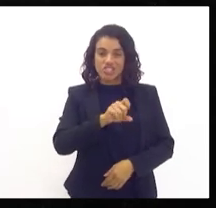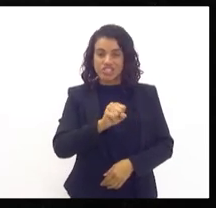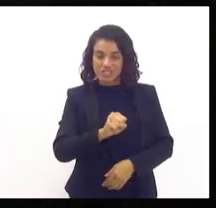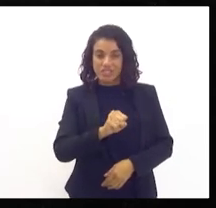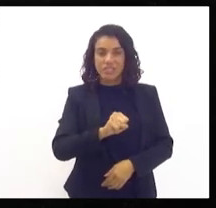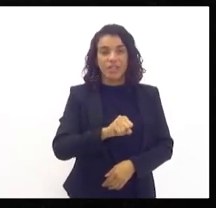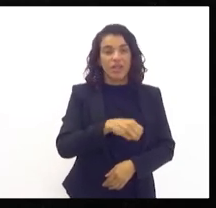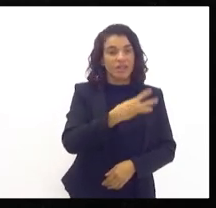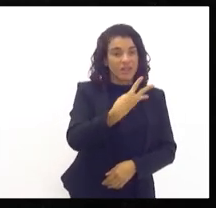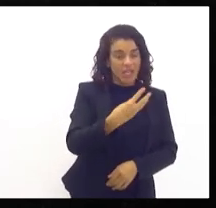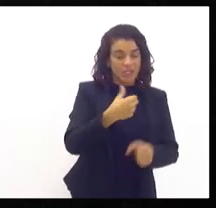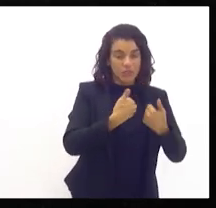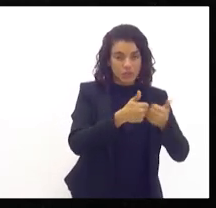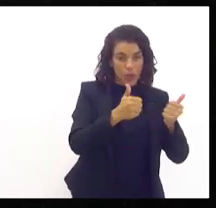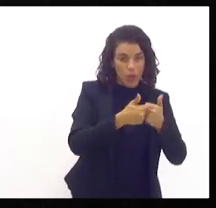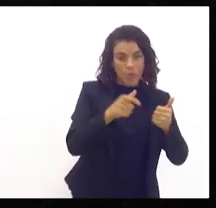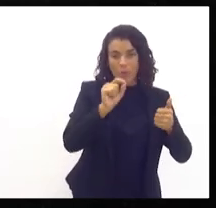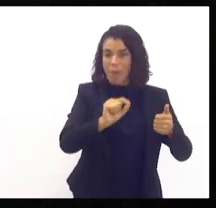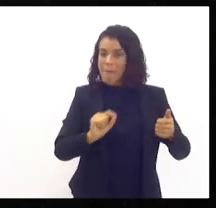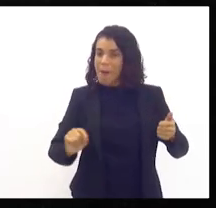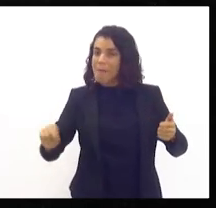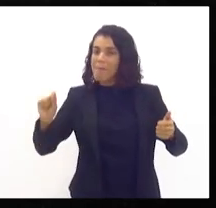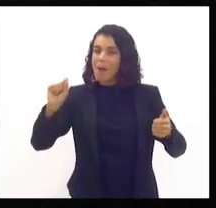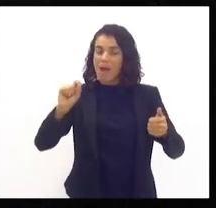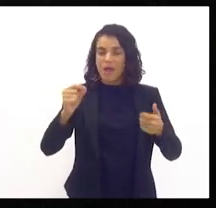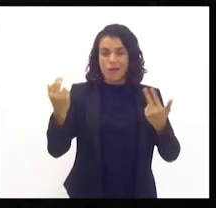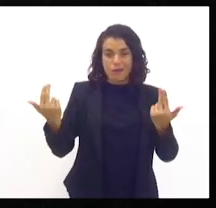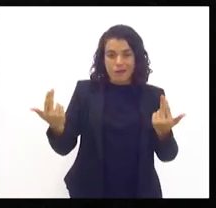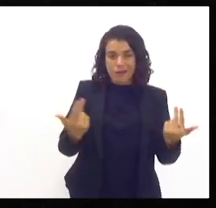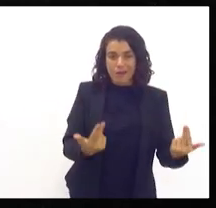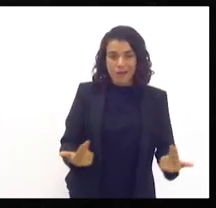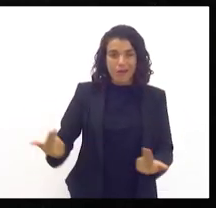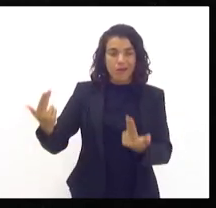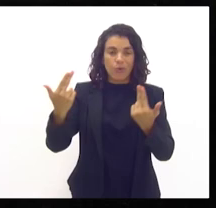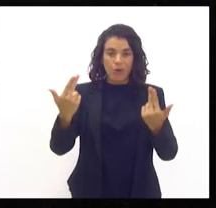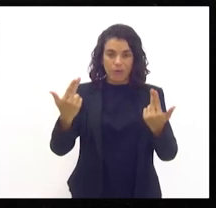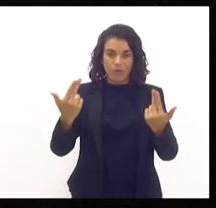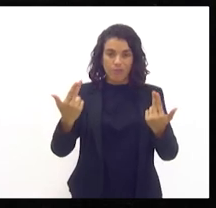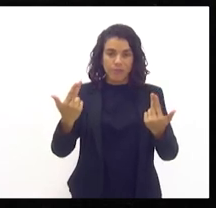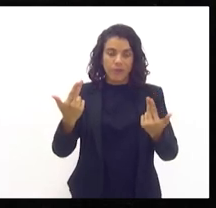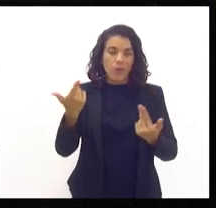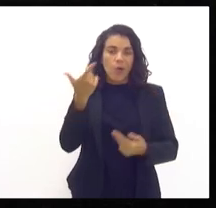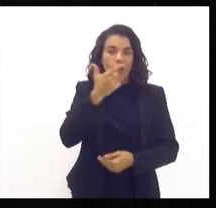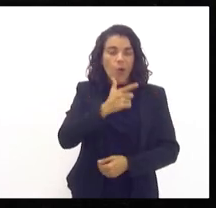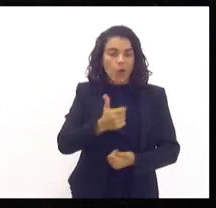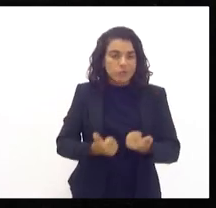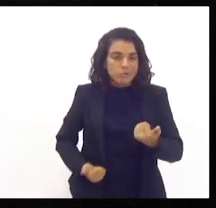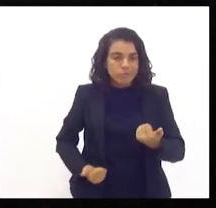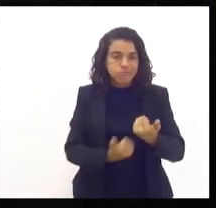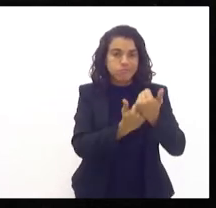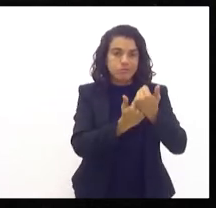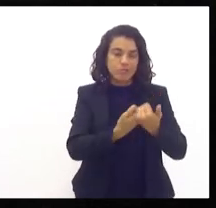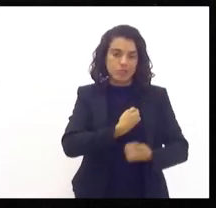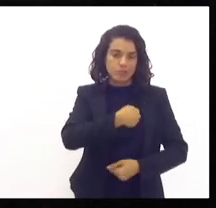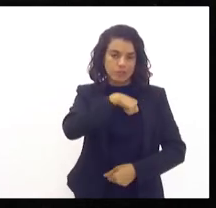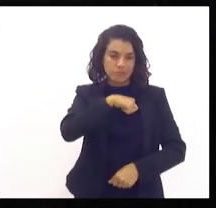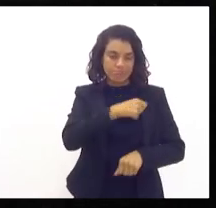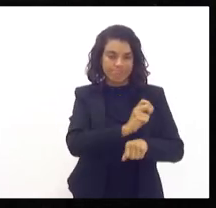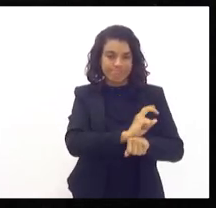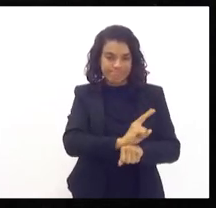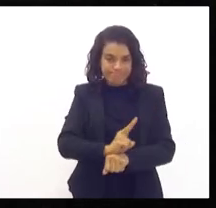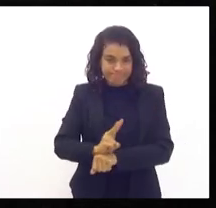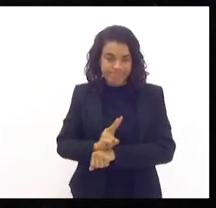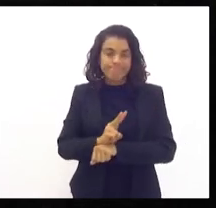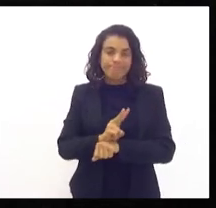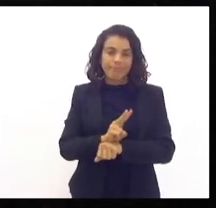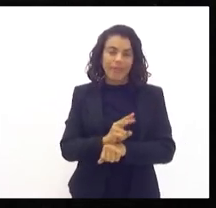3 ônibus e outros lugares também. Apesar do DETO não estar dando suporte no momento das fiscalizações dos ônibus, que